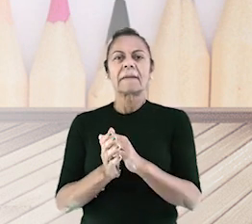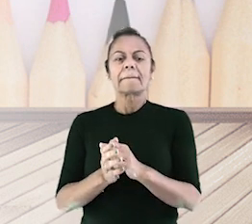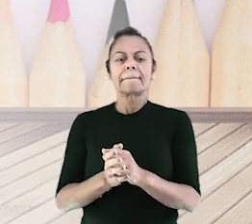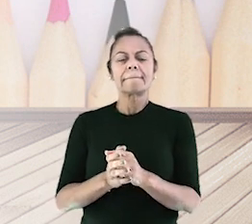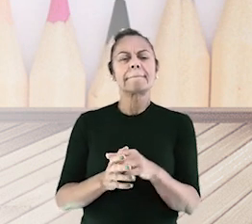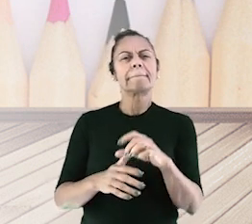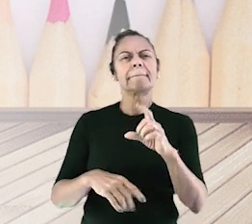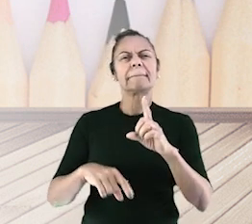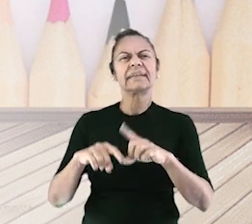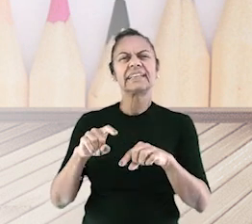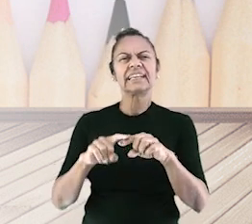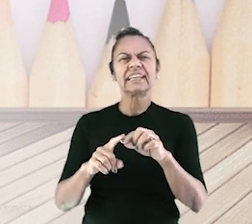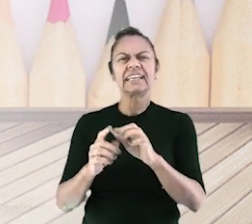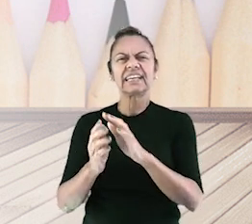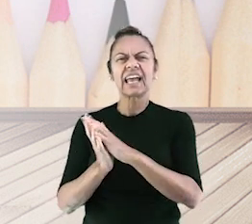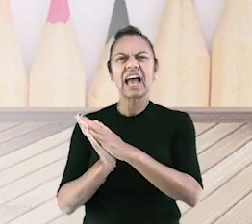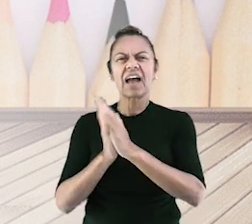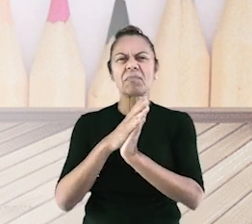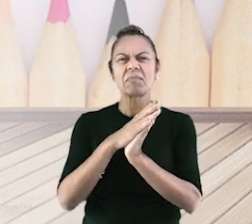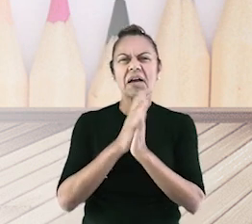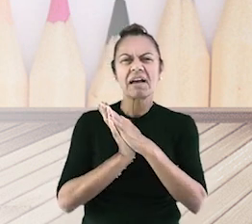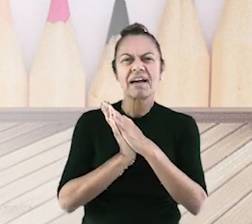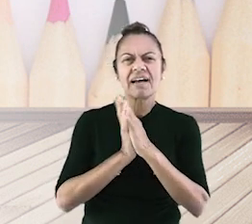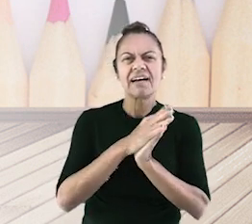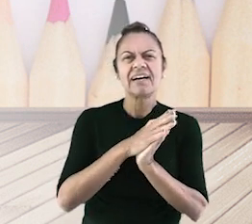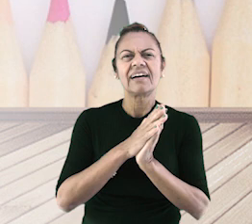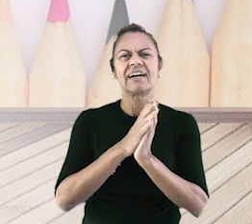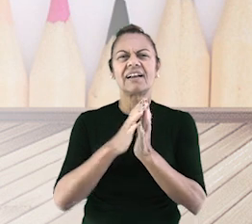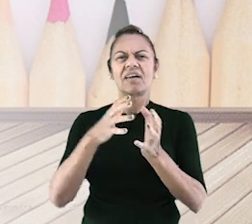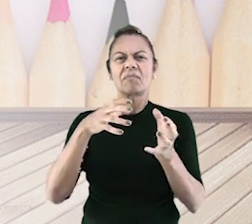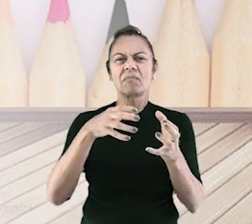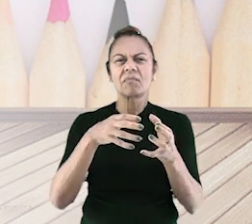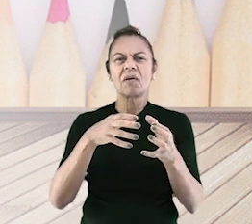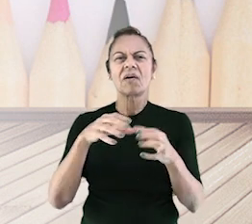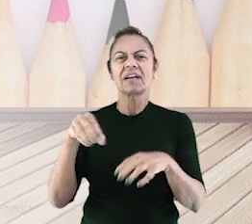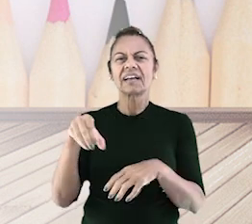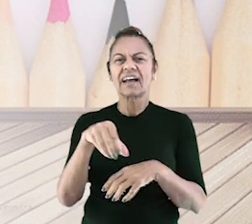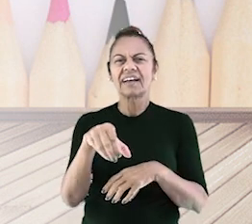Brinquedos, nossa, carrinho, boneca, bola.